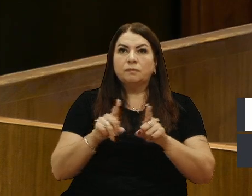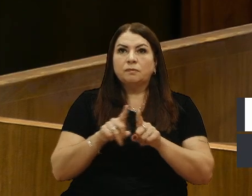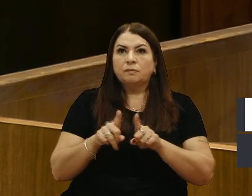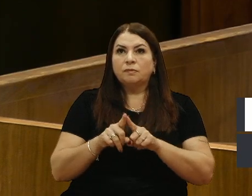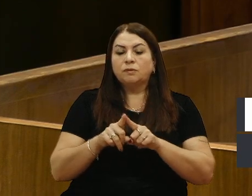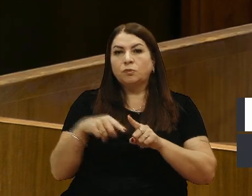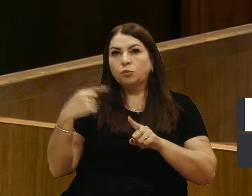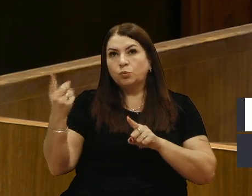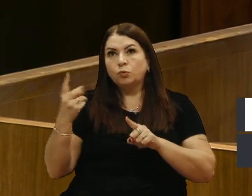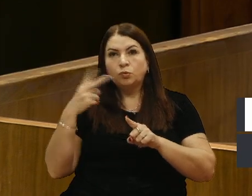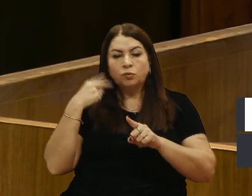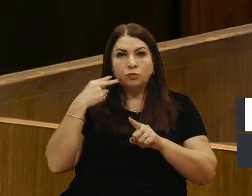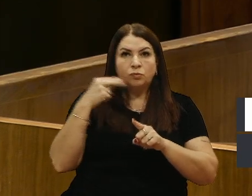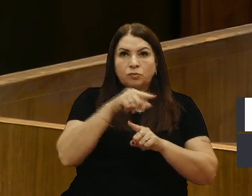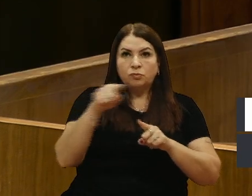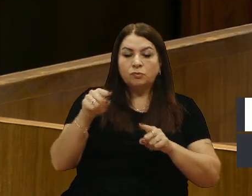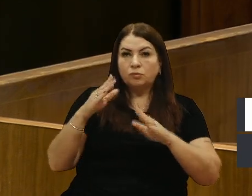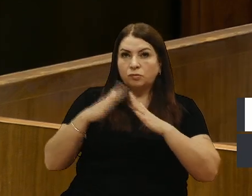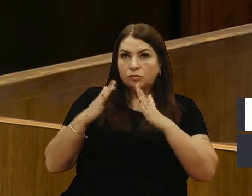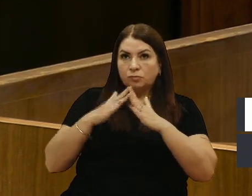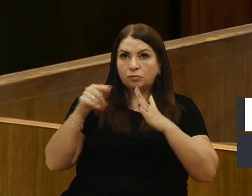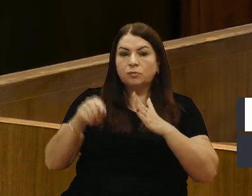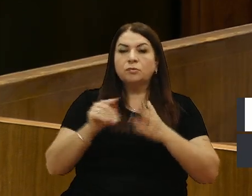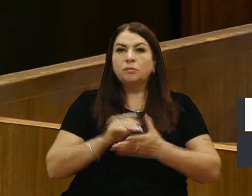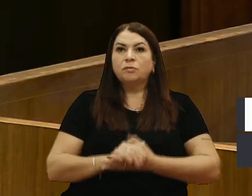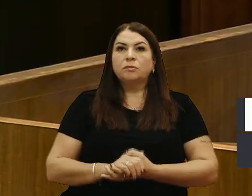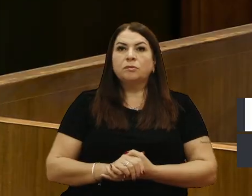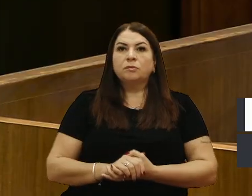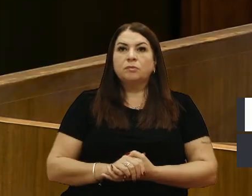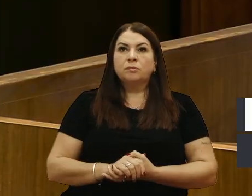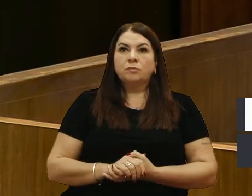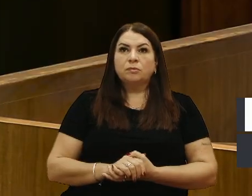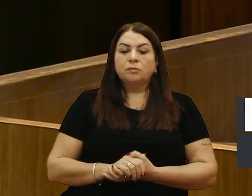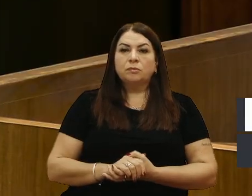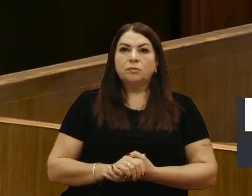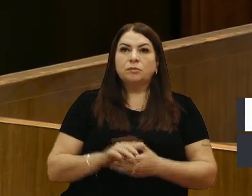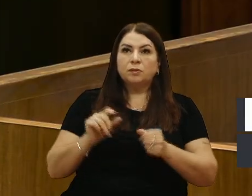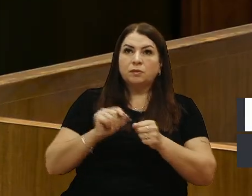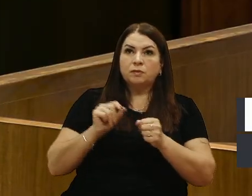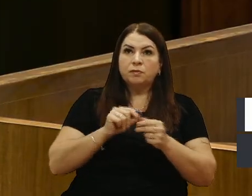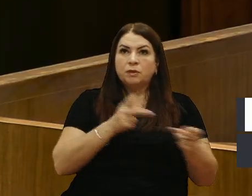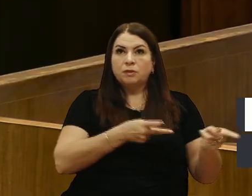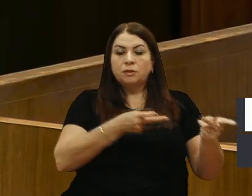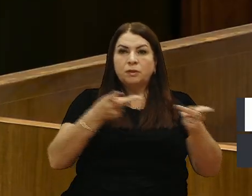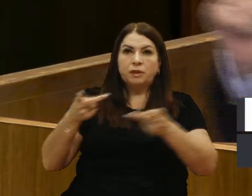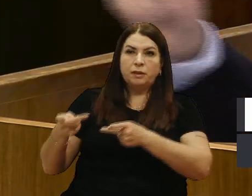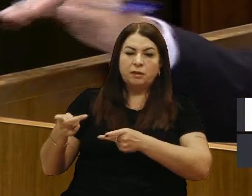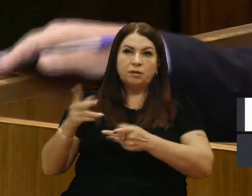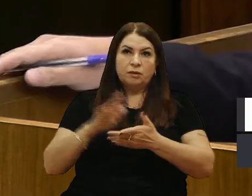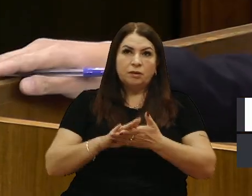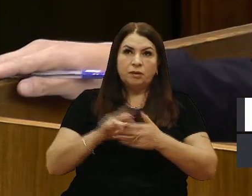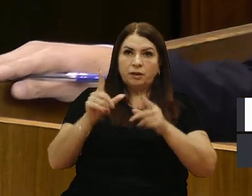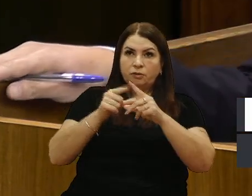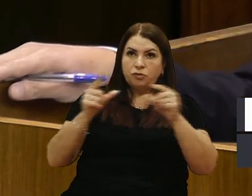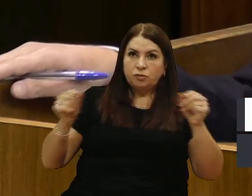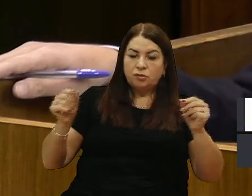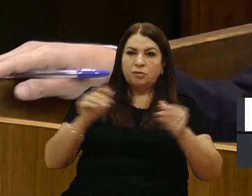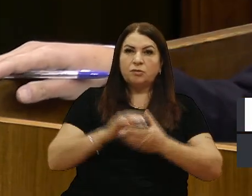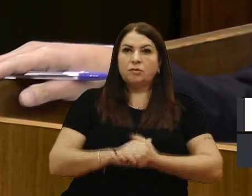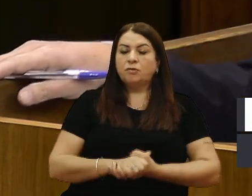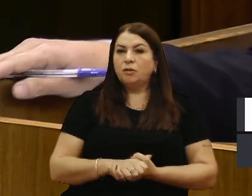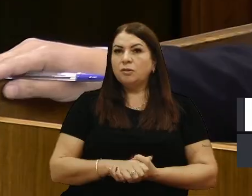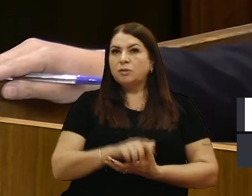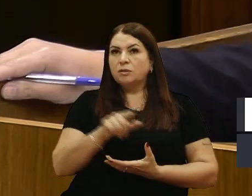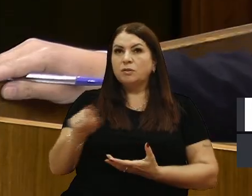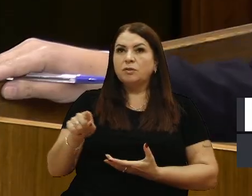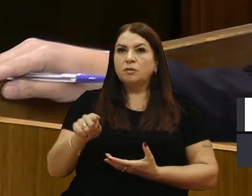Excelência e outros vereadores desta casa, quando fazem a visita a Brasília,